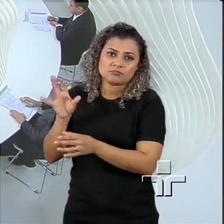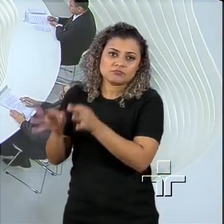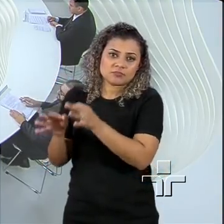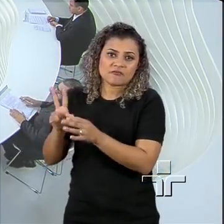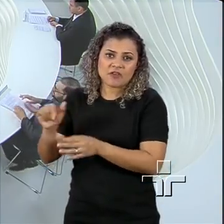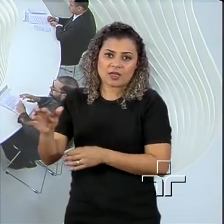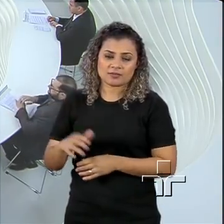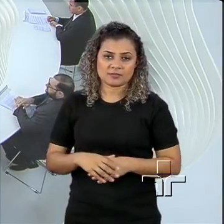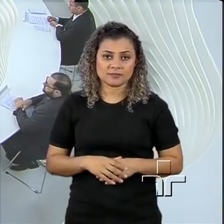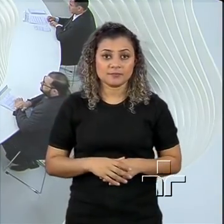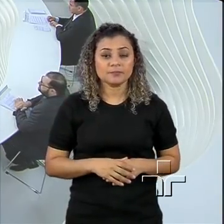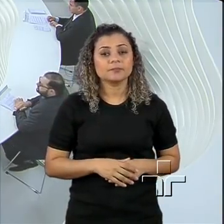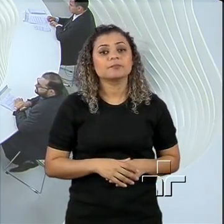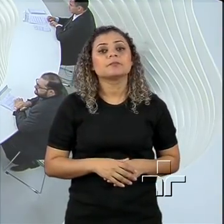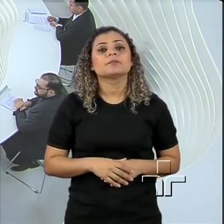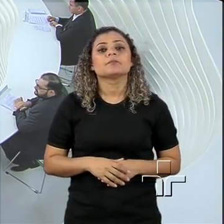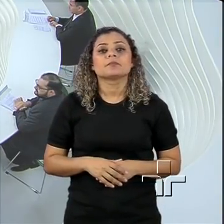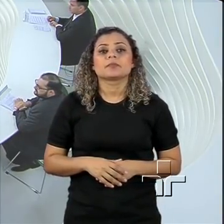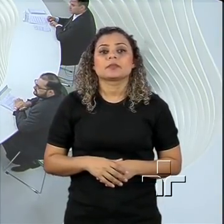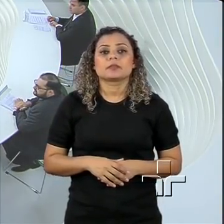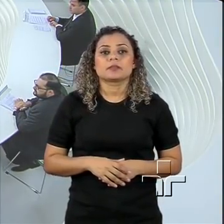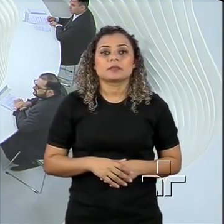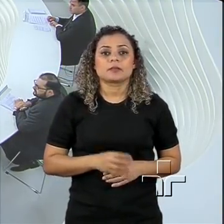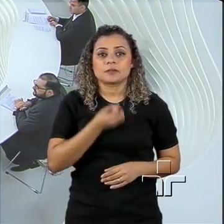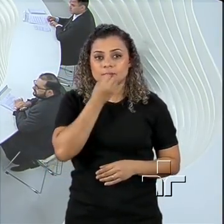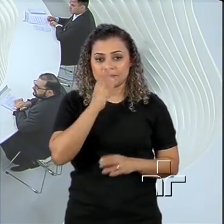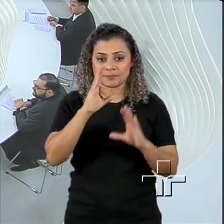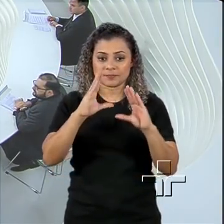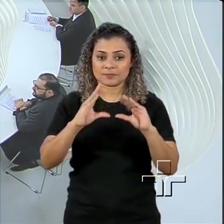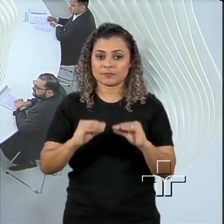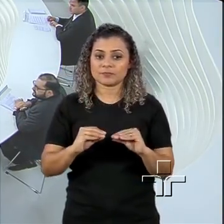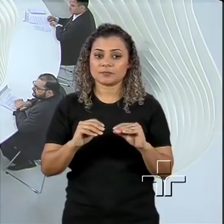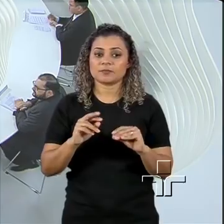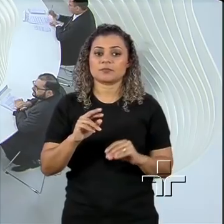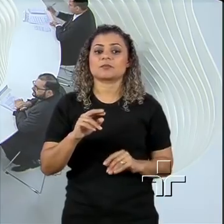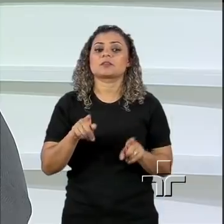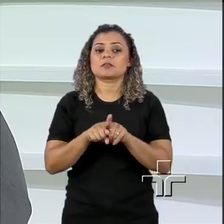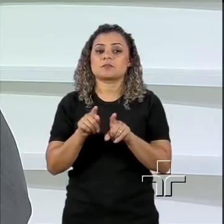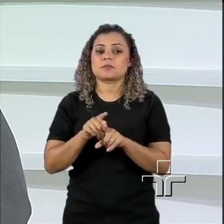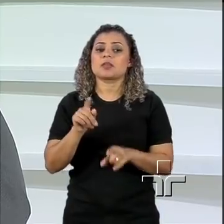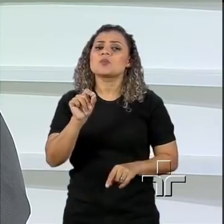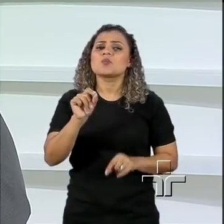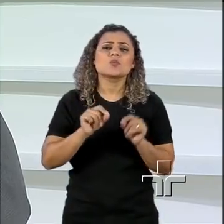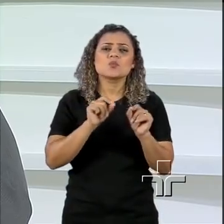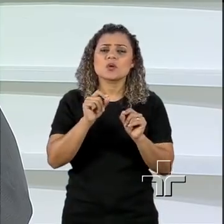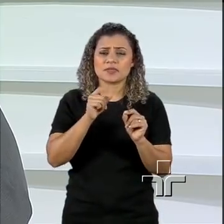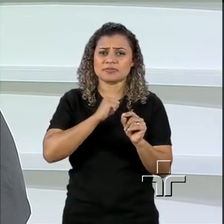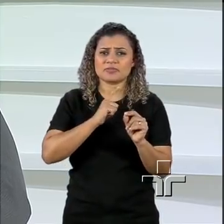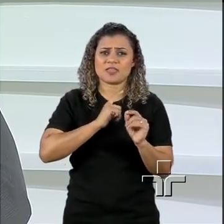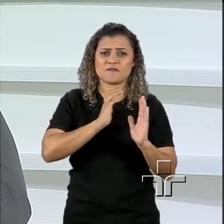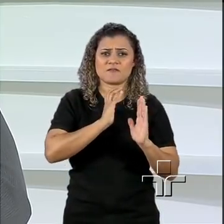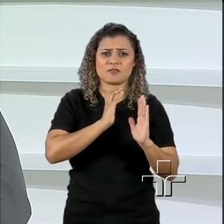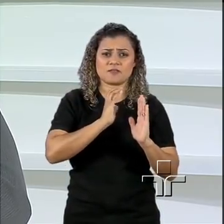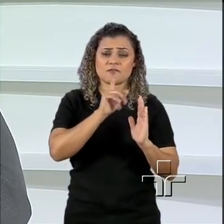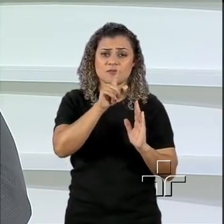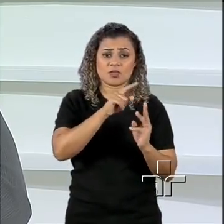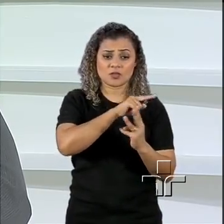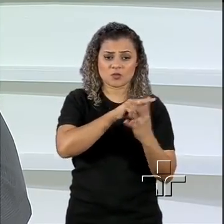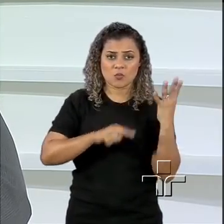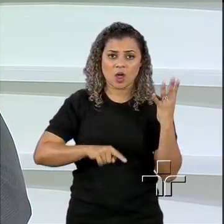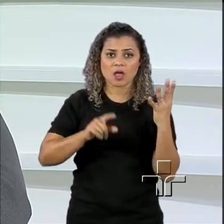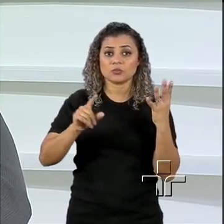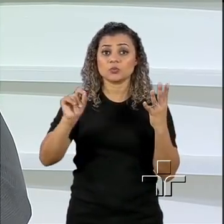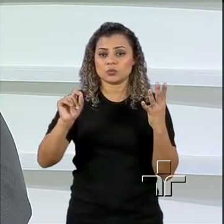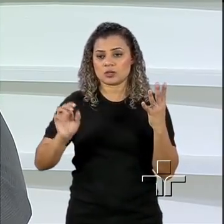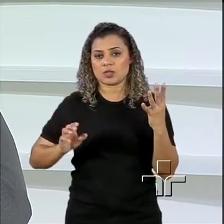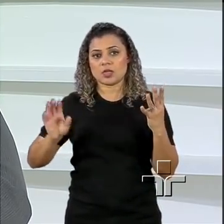Agora o Sérgio Roxo, por favor, Marinho. Boa noite, candidato. O PT teve sucesso em 4 eleições presidenciais, né? 2 com o ex-presidente Lula e